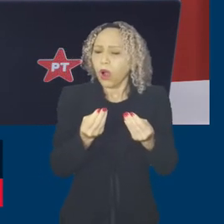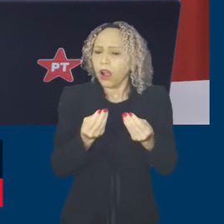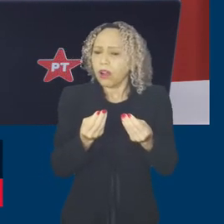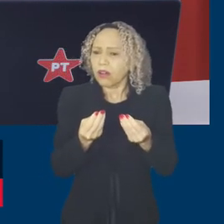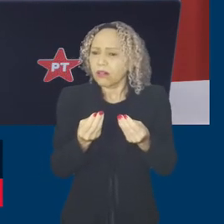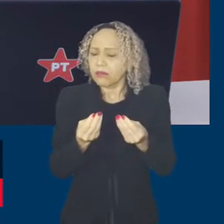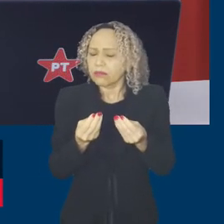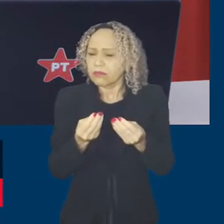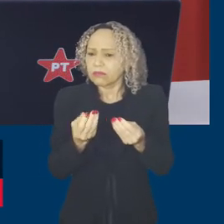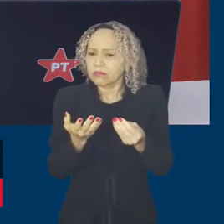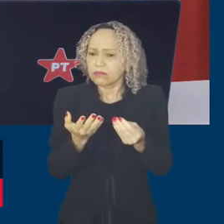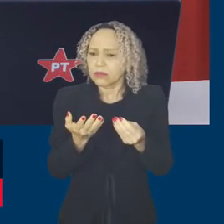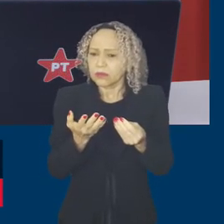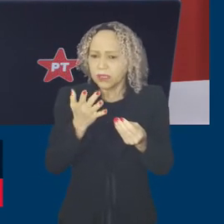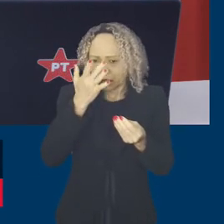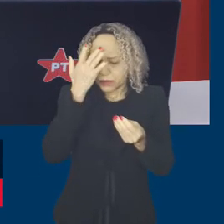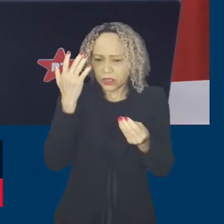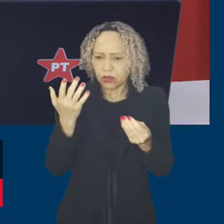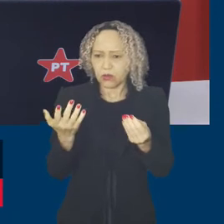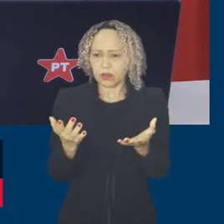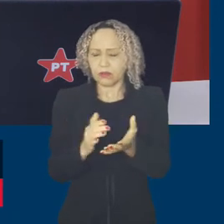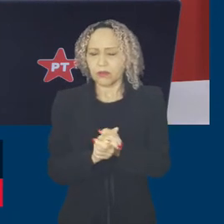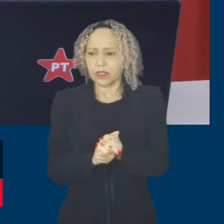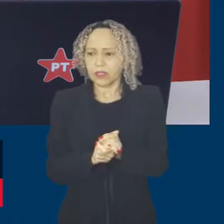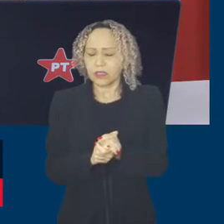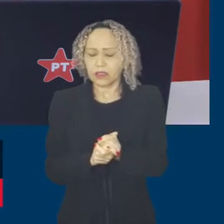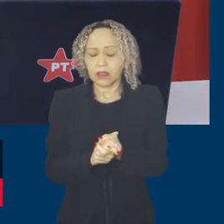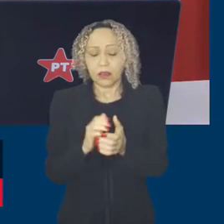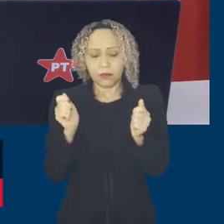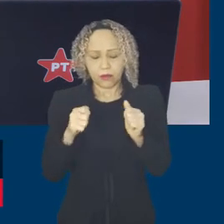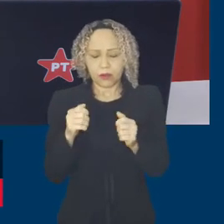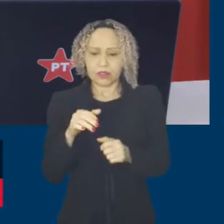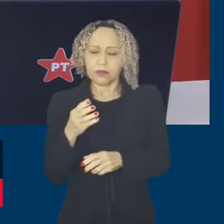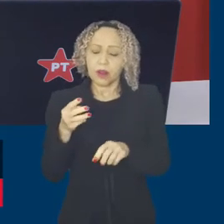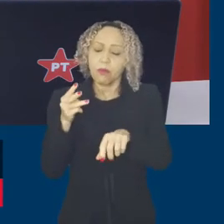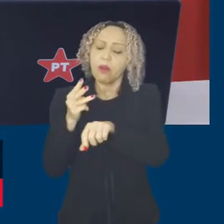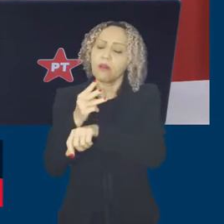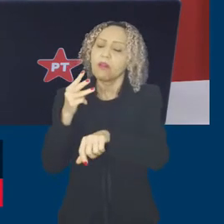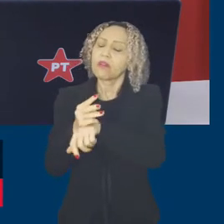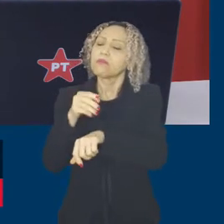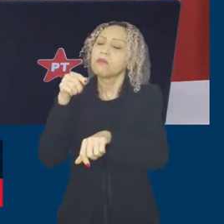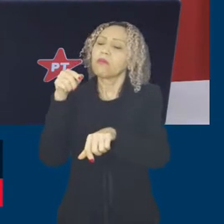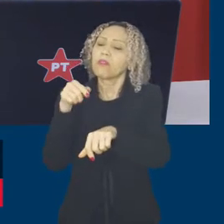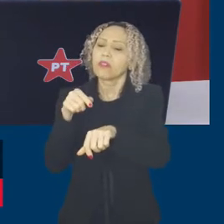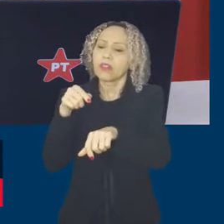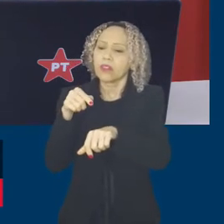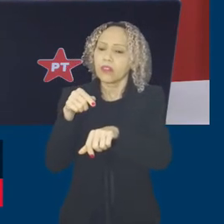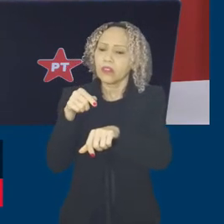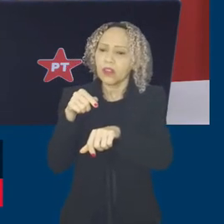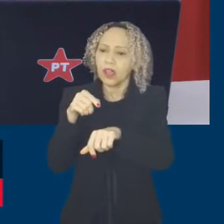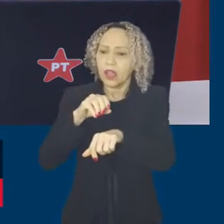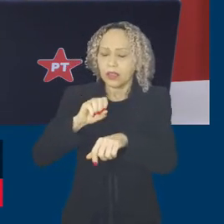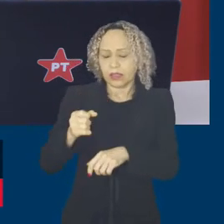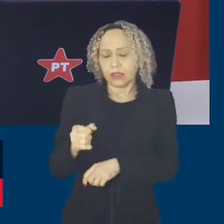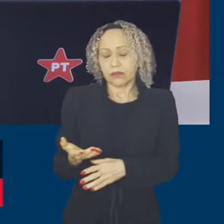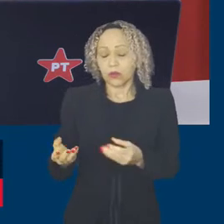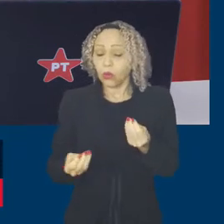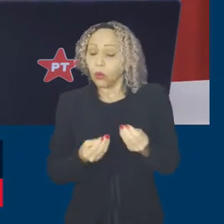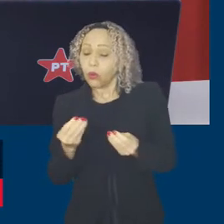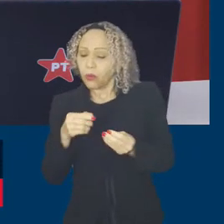esse para o Jantar Lilás. A gente também pode colocá-lo como canal de contato com a secretaria ou